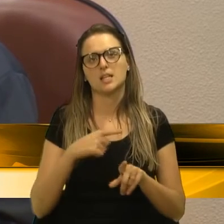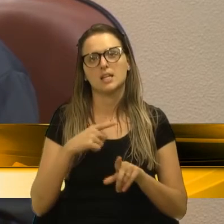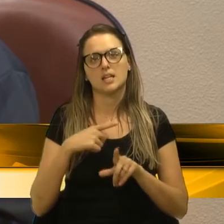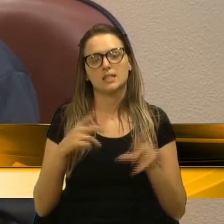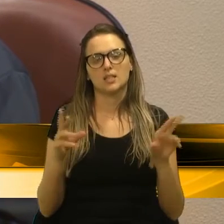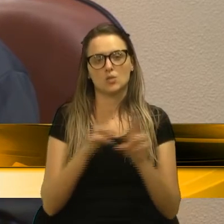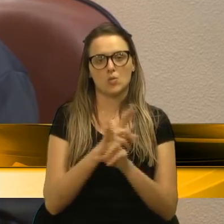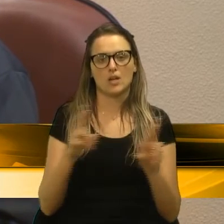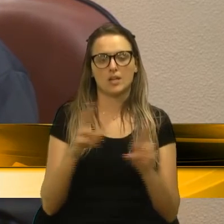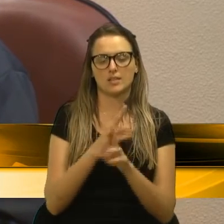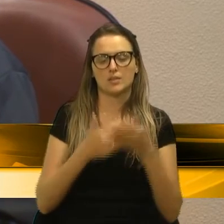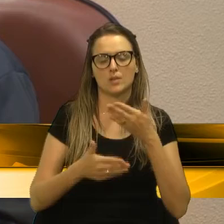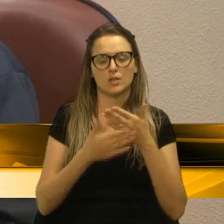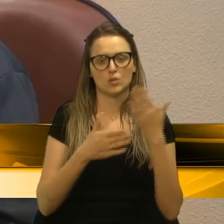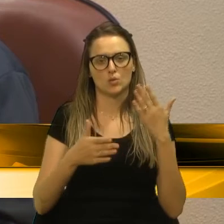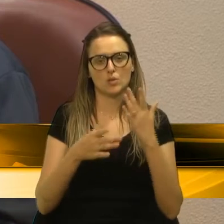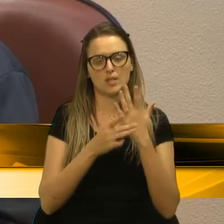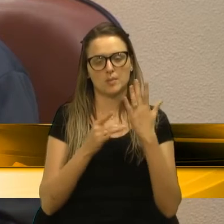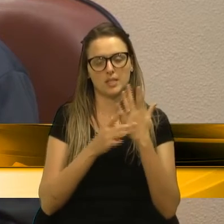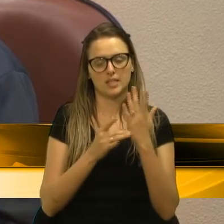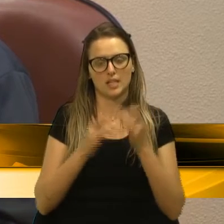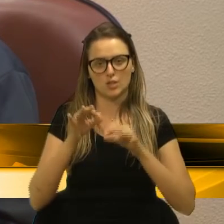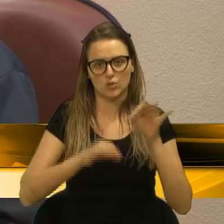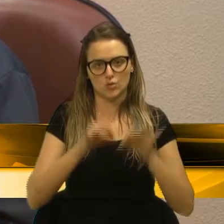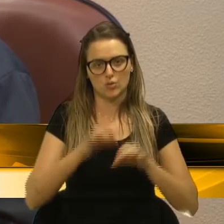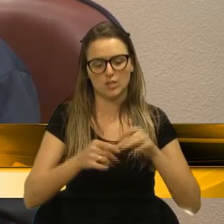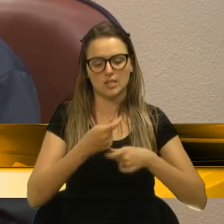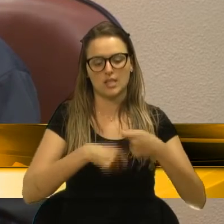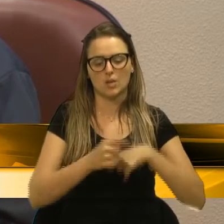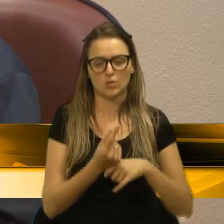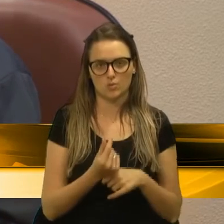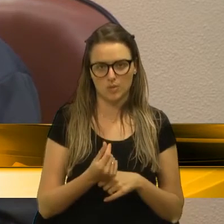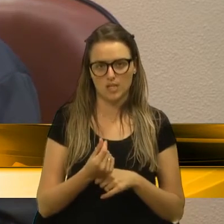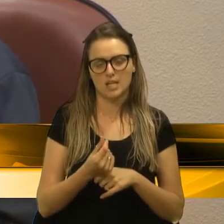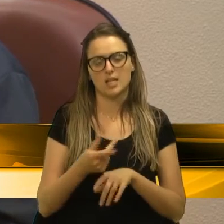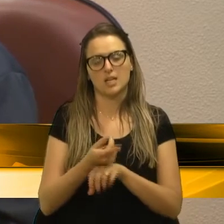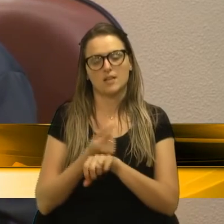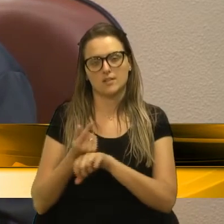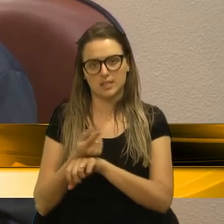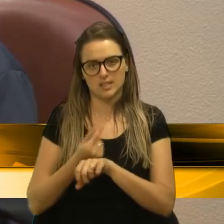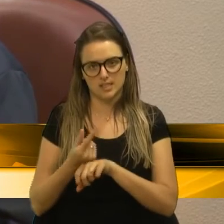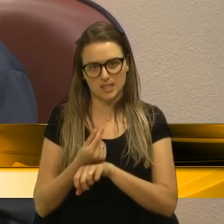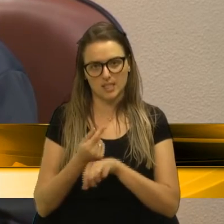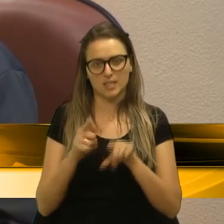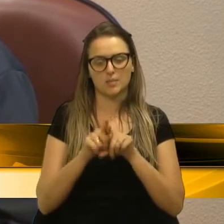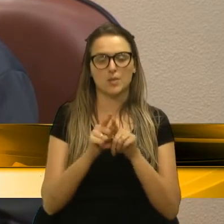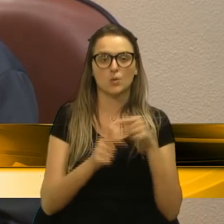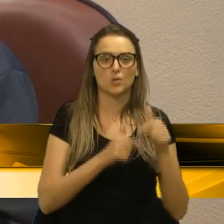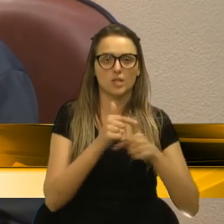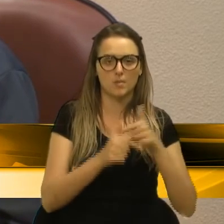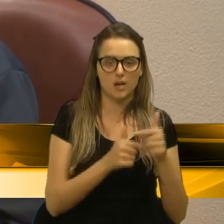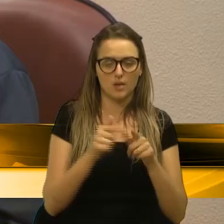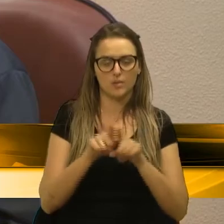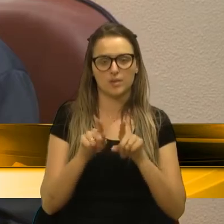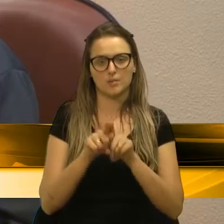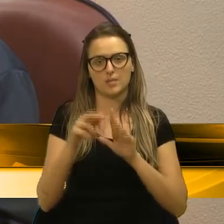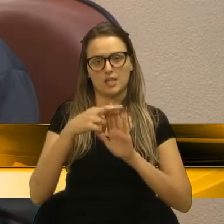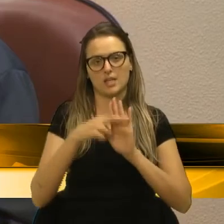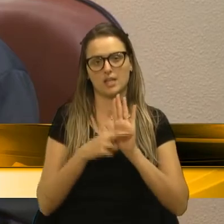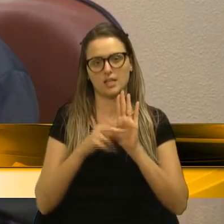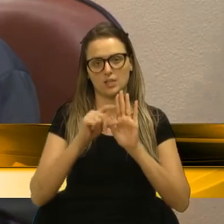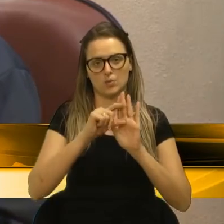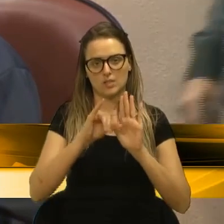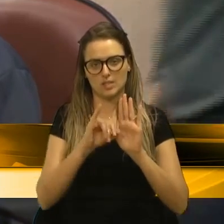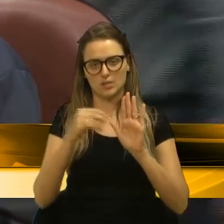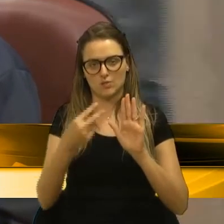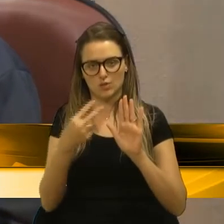relação à habilitação jurídica, qualificação econômico-financeira, regularidade fiscal e trabalhista e o cumprimento do disposto no inciso